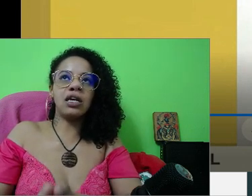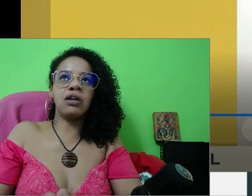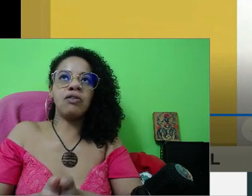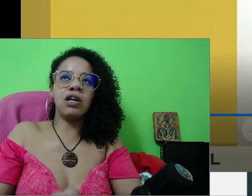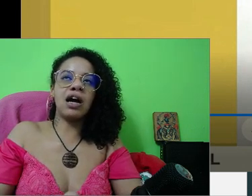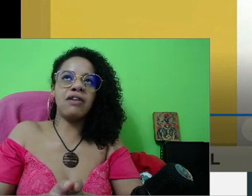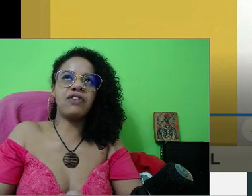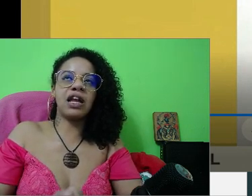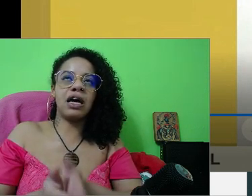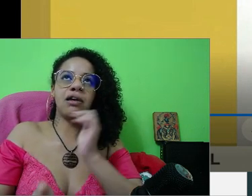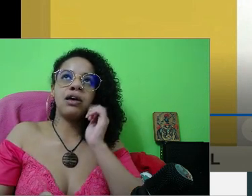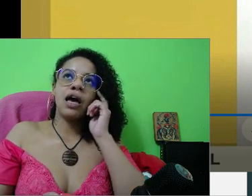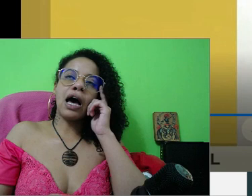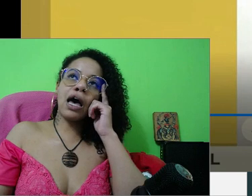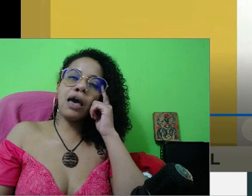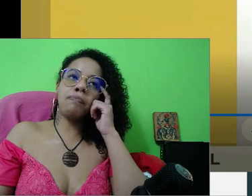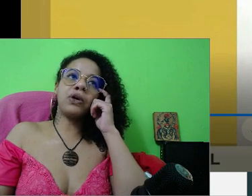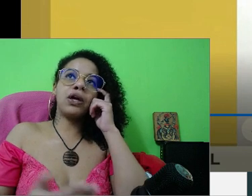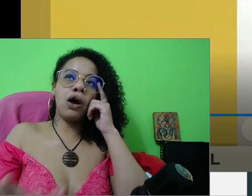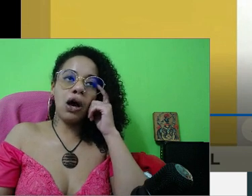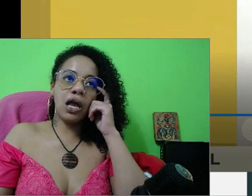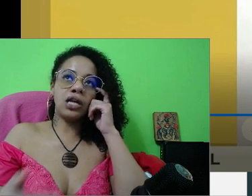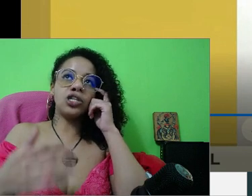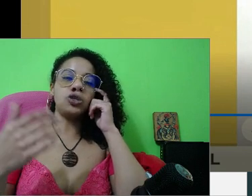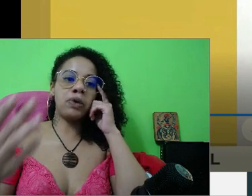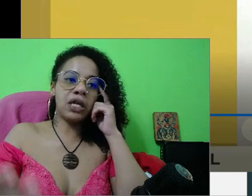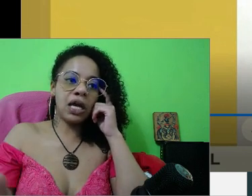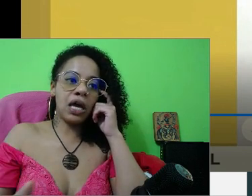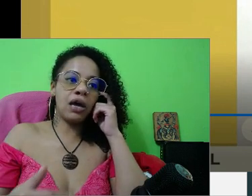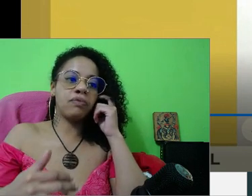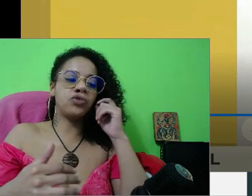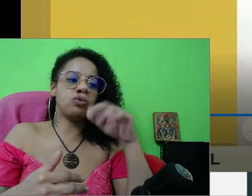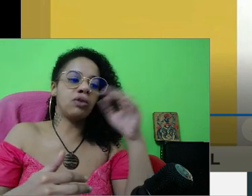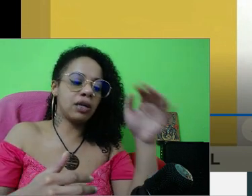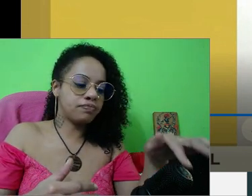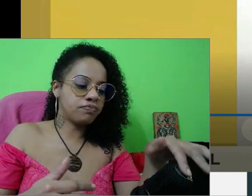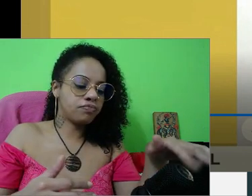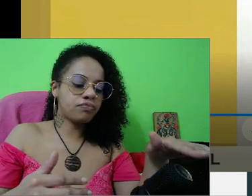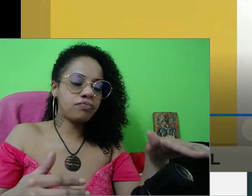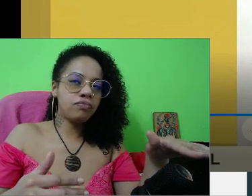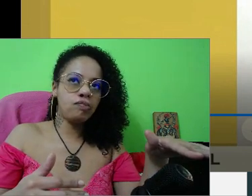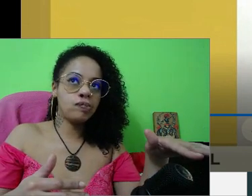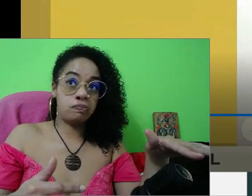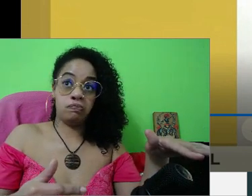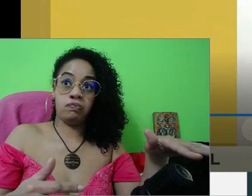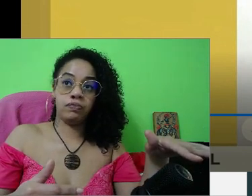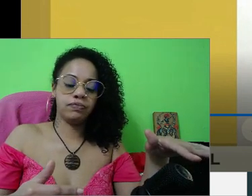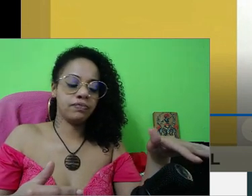gente que tem que olhar e falar ai porque olha gente o PT de